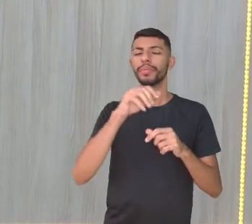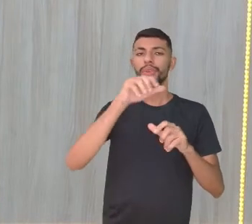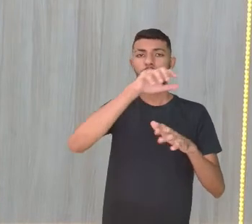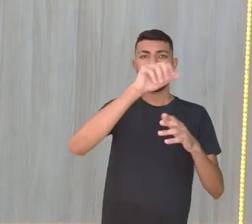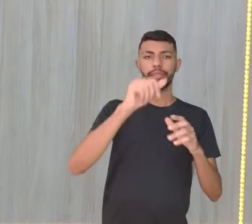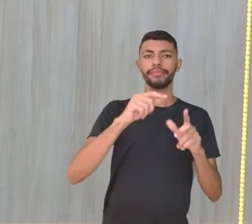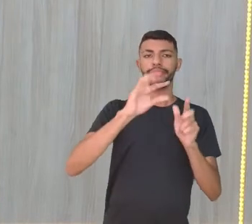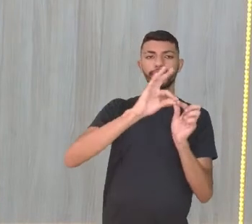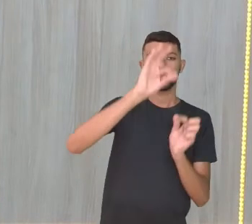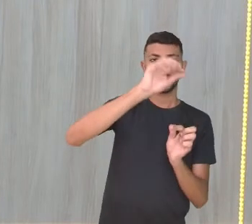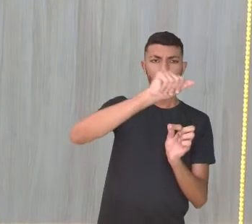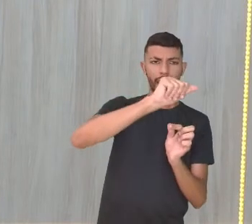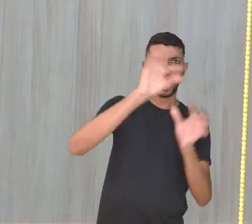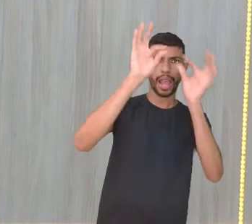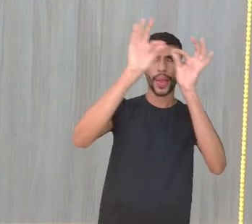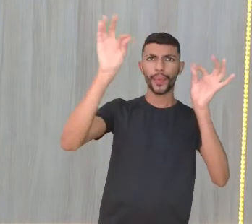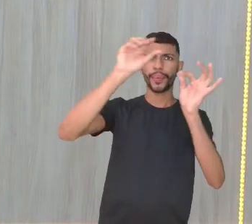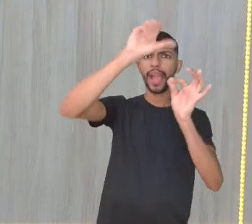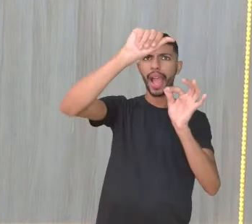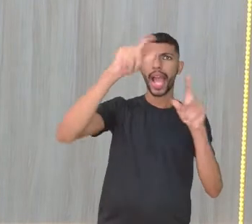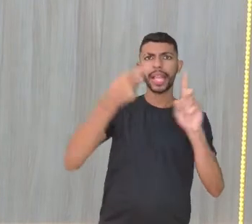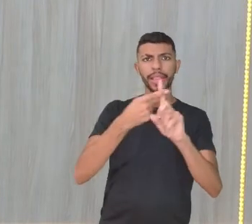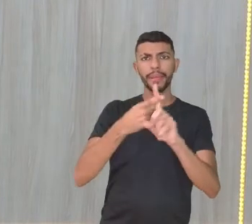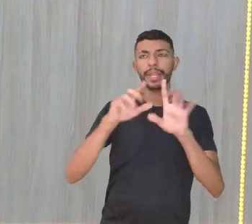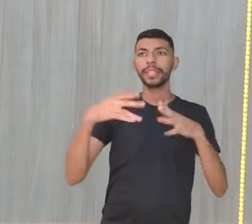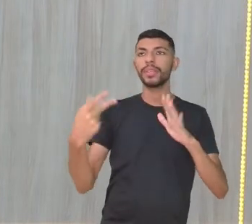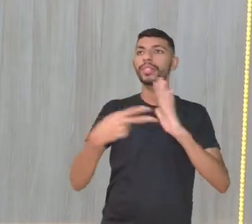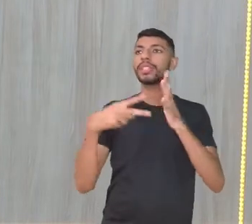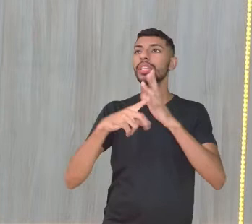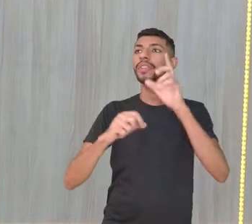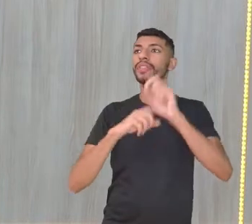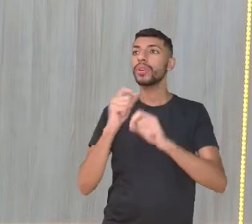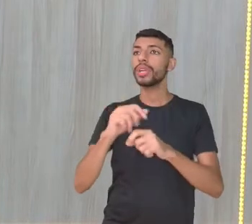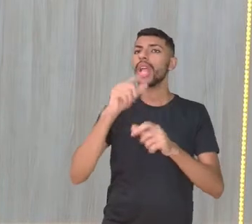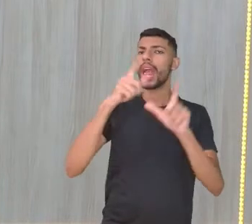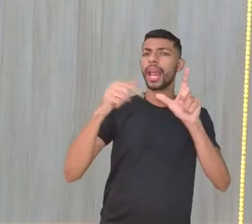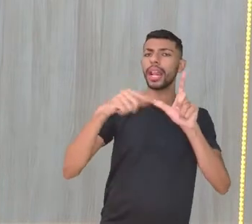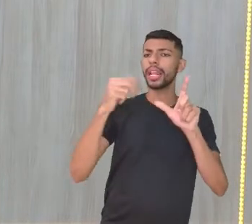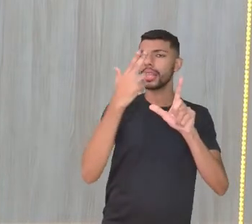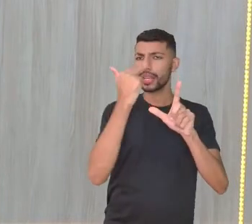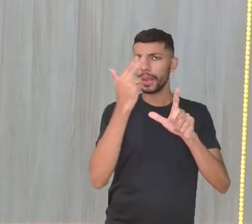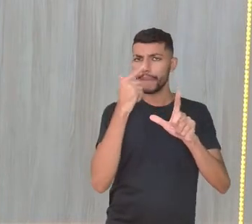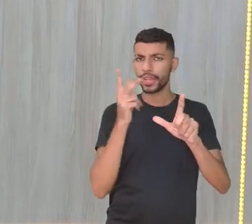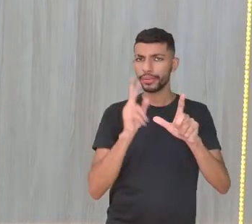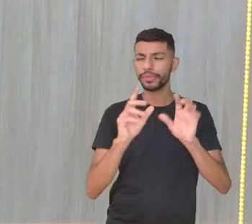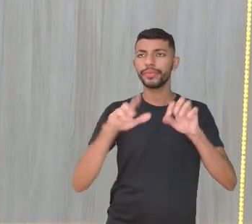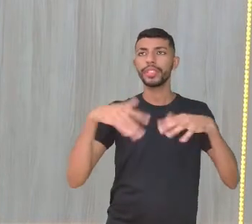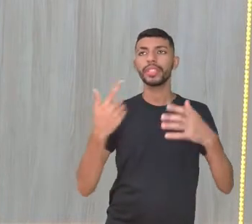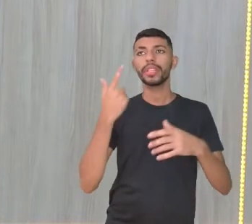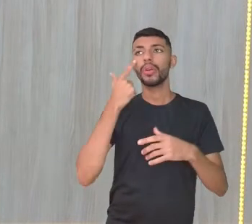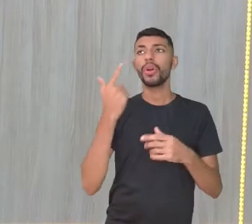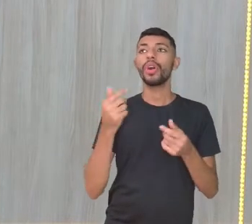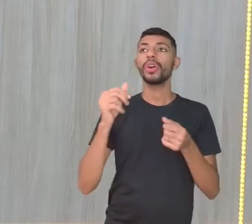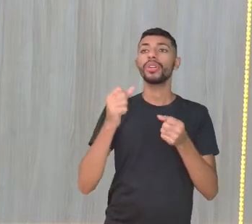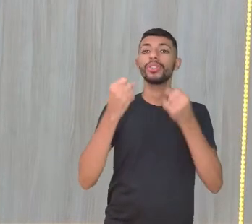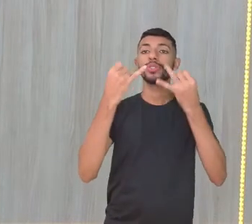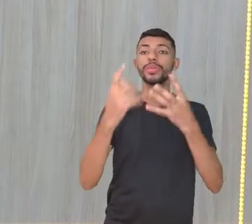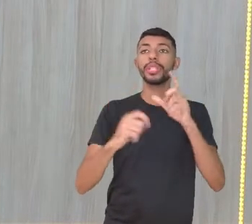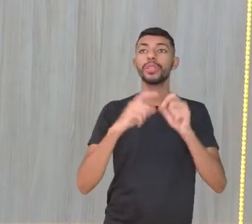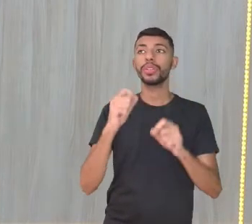e aqui eu também coloco a letrinha A. Então, não é a mesma letra? Então eu estou dizendo que esse lado é igual a